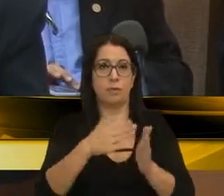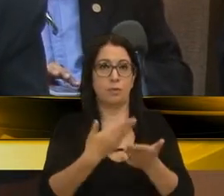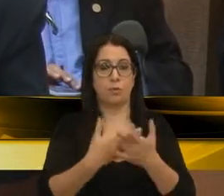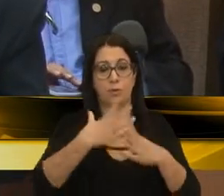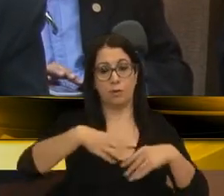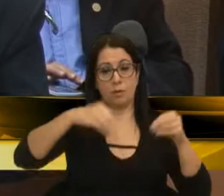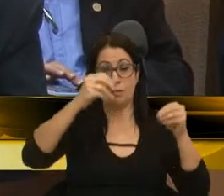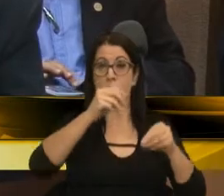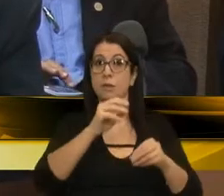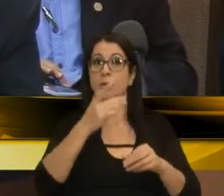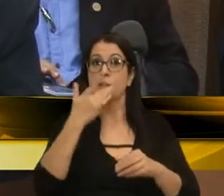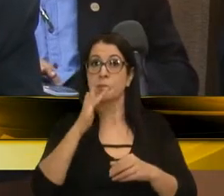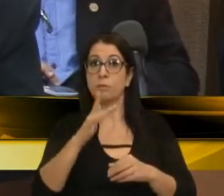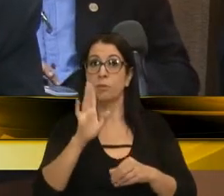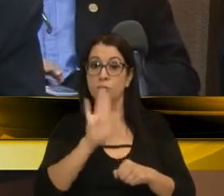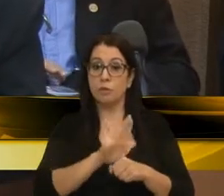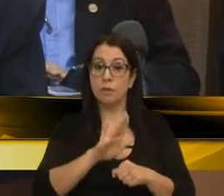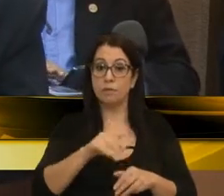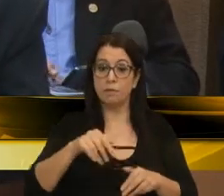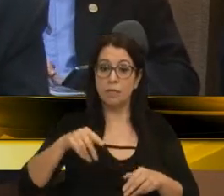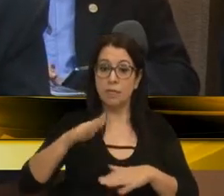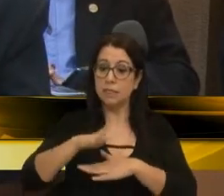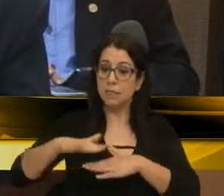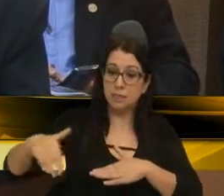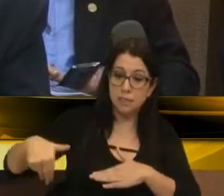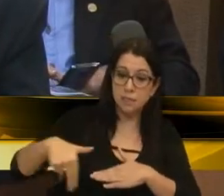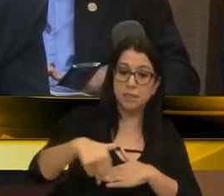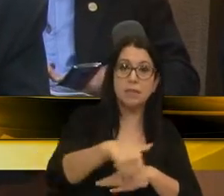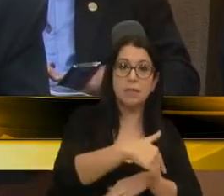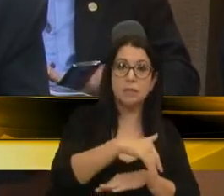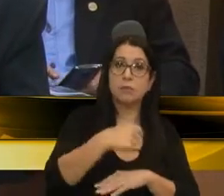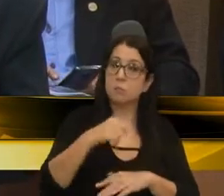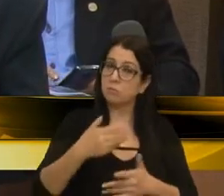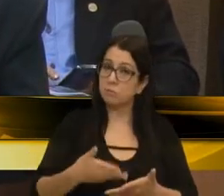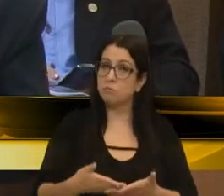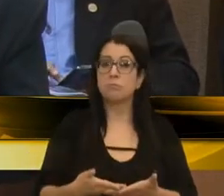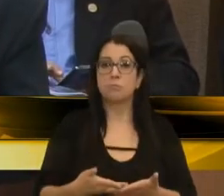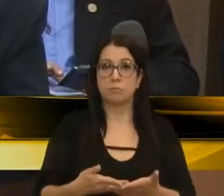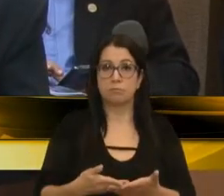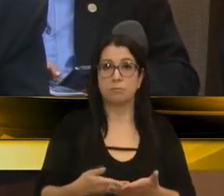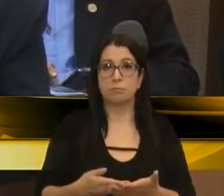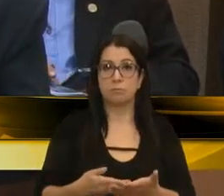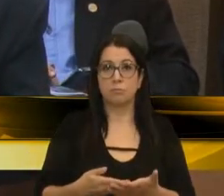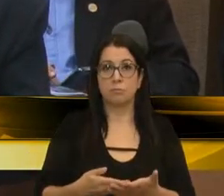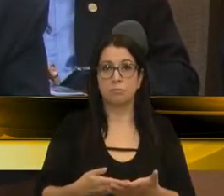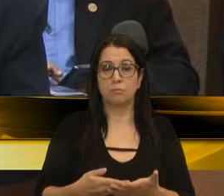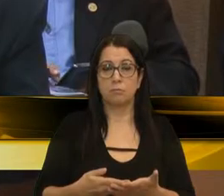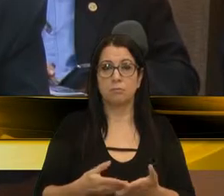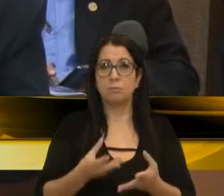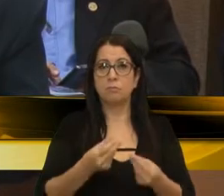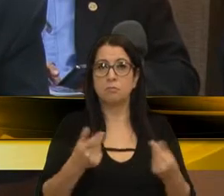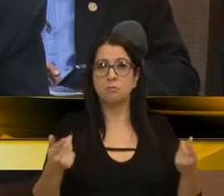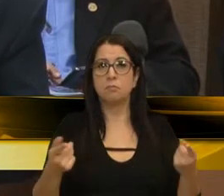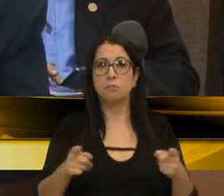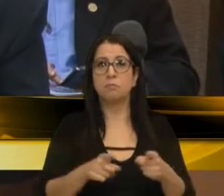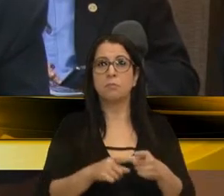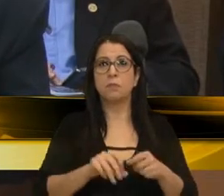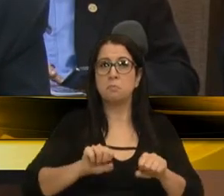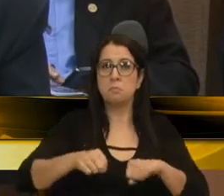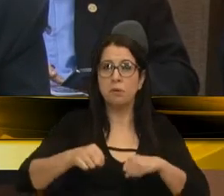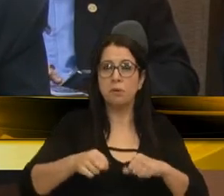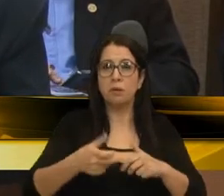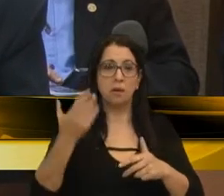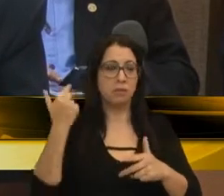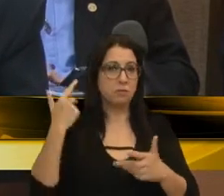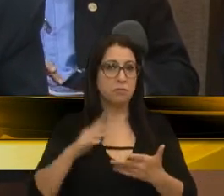Eles ajudavam as crianças a atravessar a rua, se fosse preciso. Muitos, aquela história de motoqueiros, numa